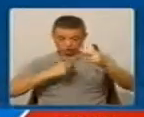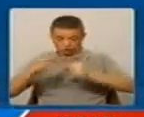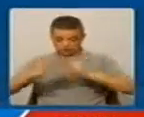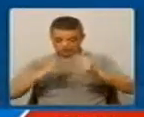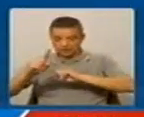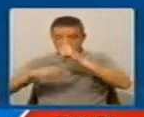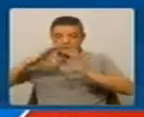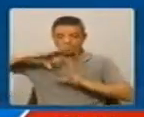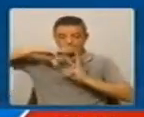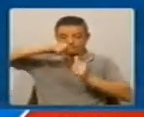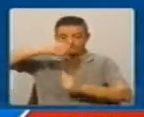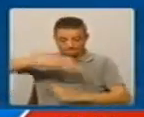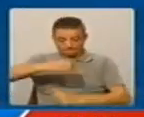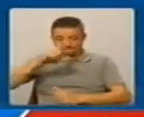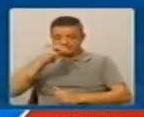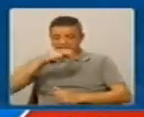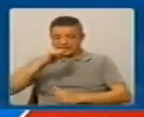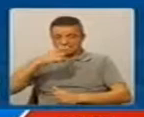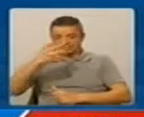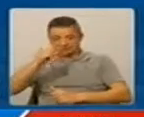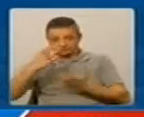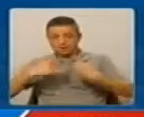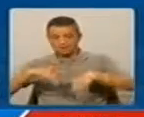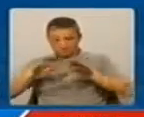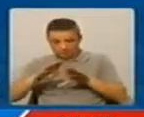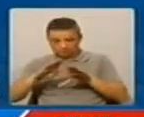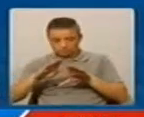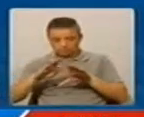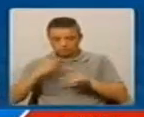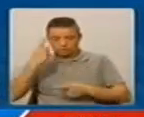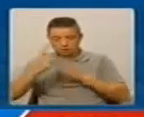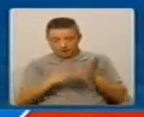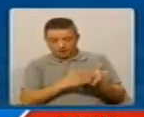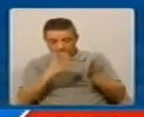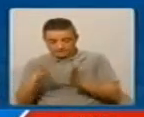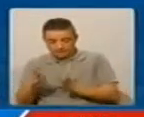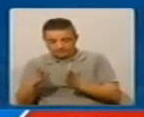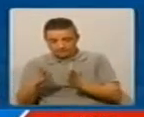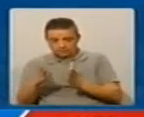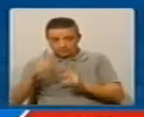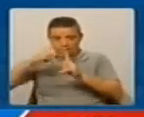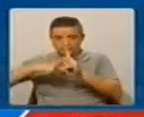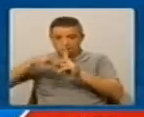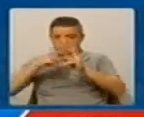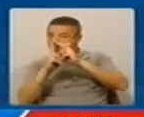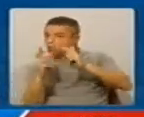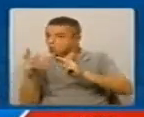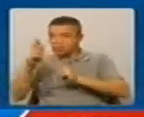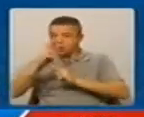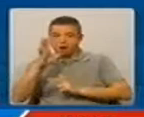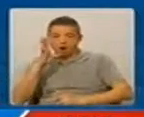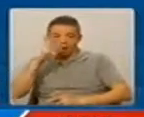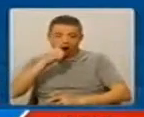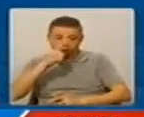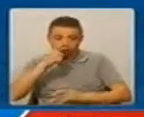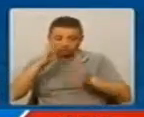aos planetas. E, à medida que algumas partes desta nébula estavam a temperaturas extremamente elevadas e